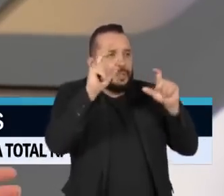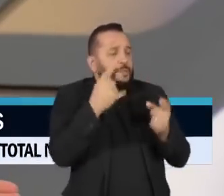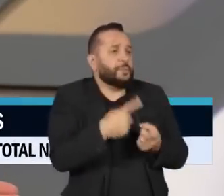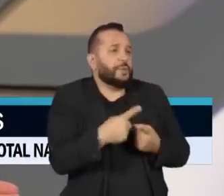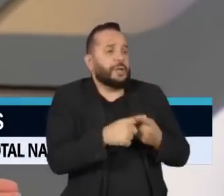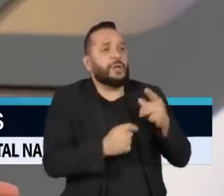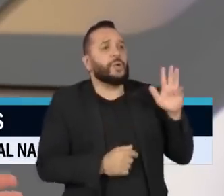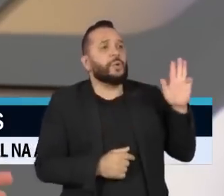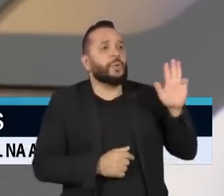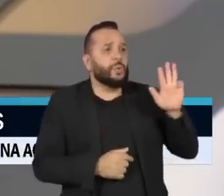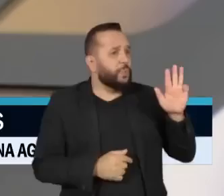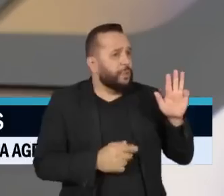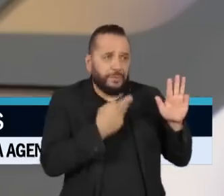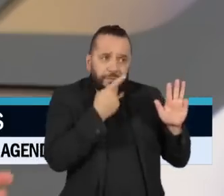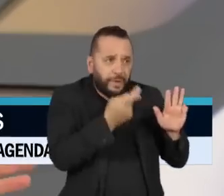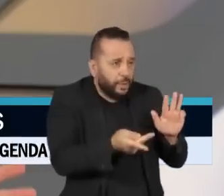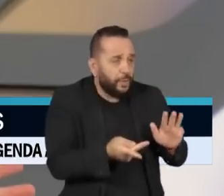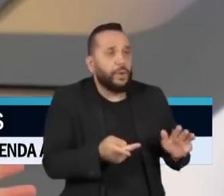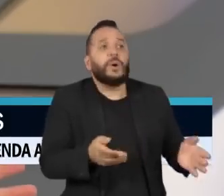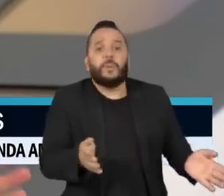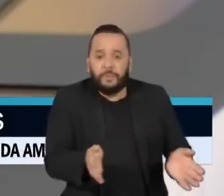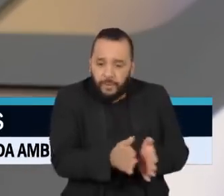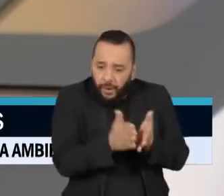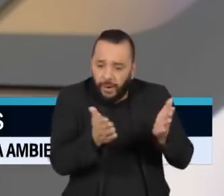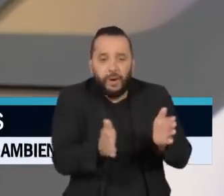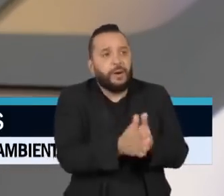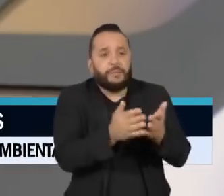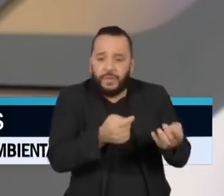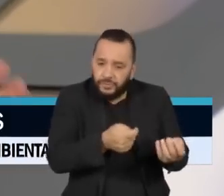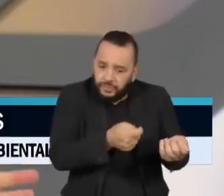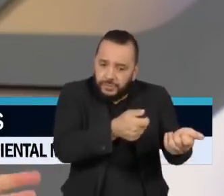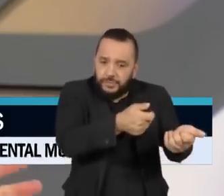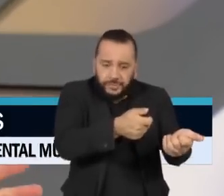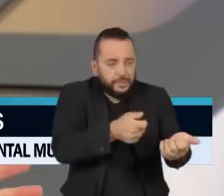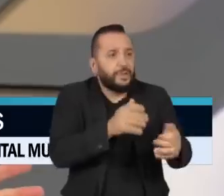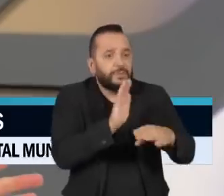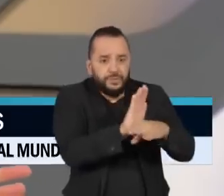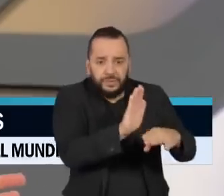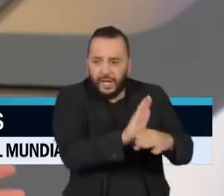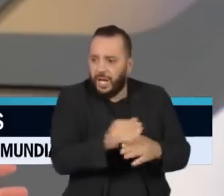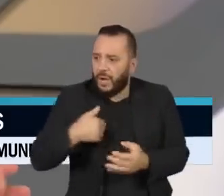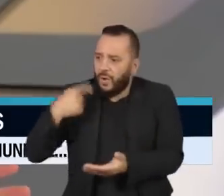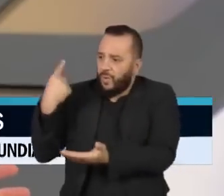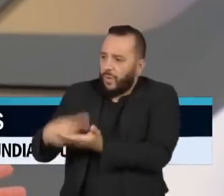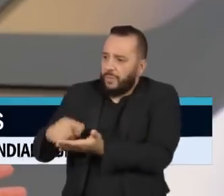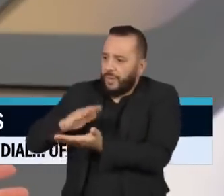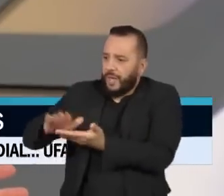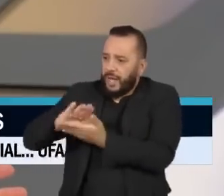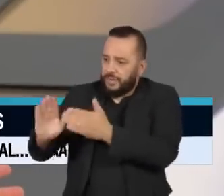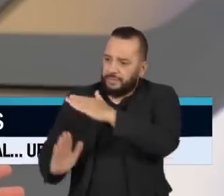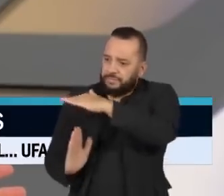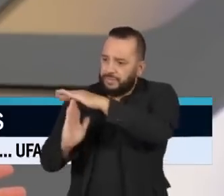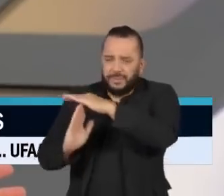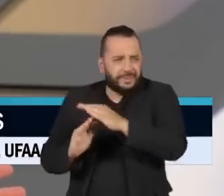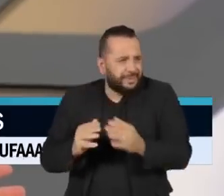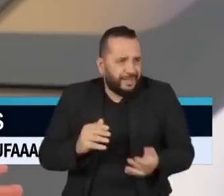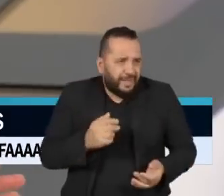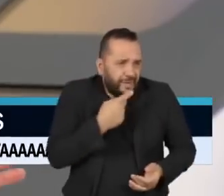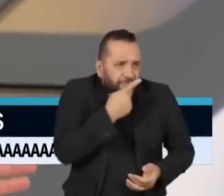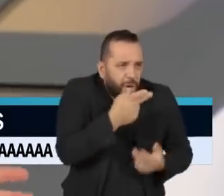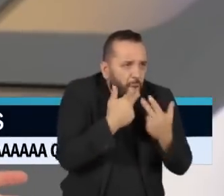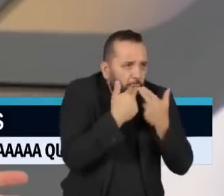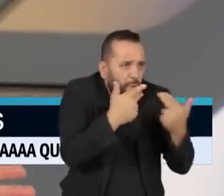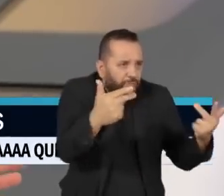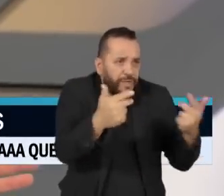passou a campanha inteira dizendo o pobre tem que caber no orçamento não vou me comprometer com teto de gás não tem nenhuma novidade no que ele falou tá